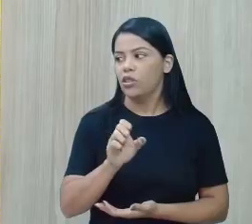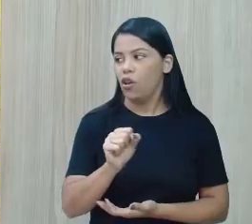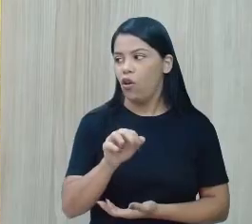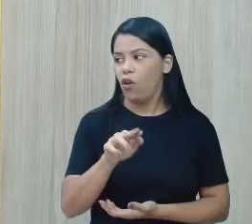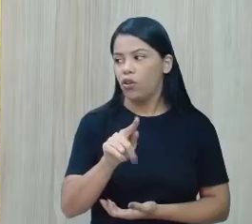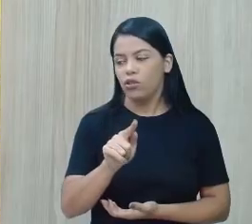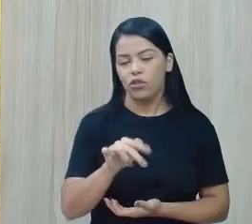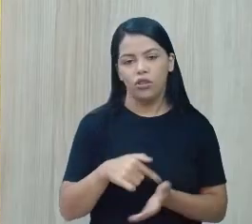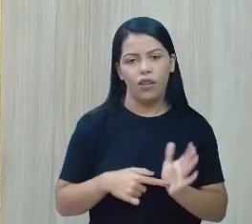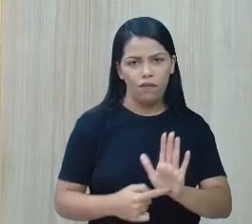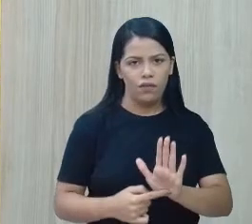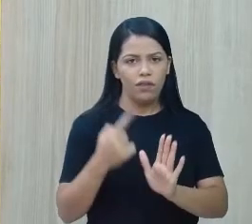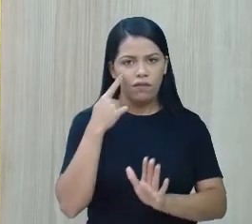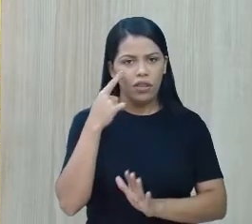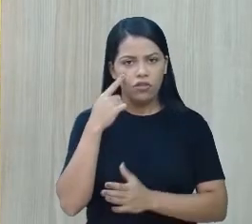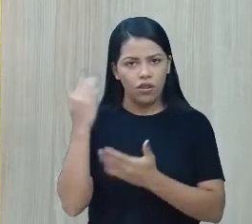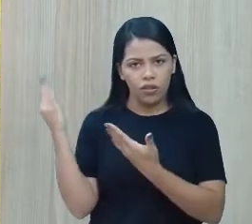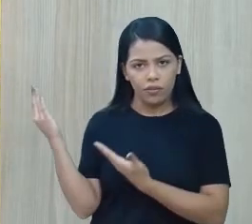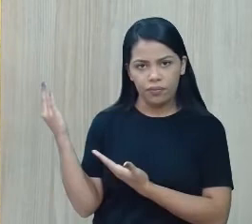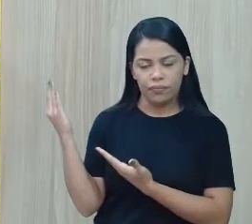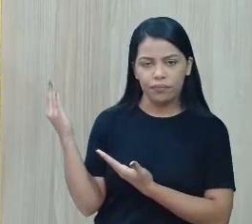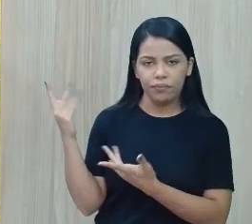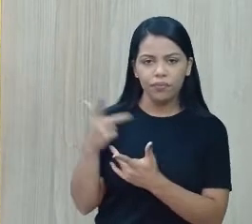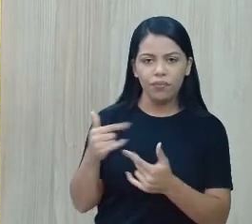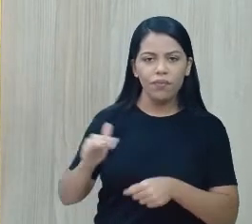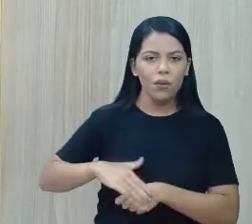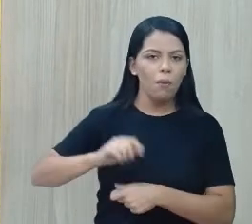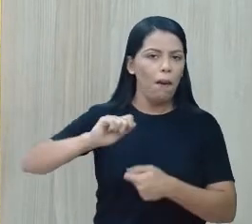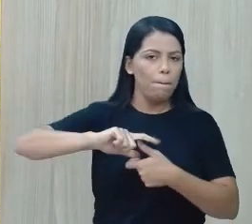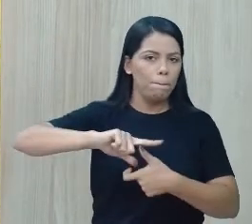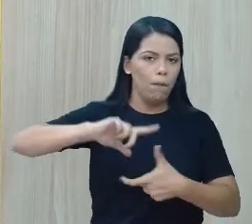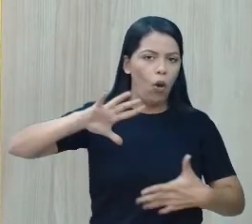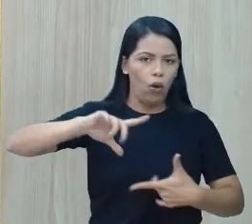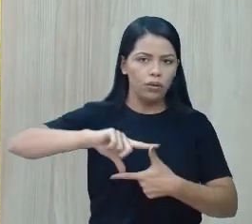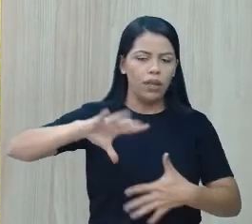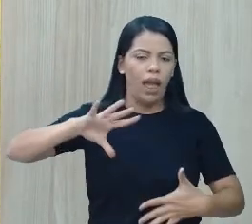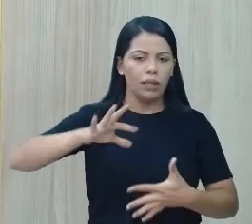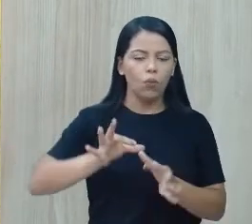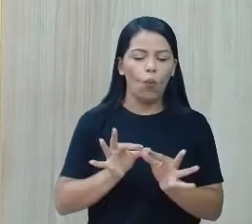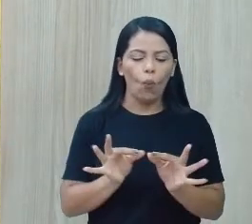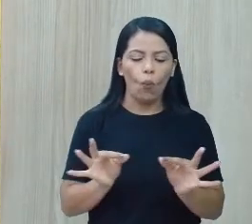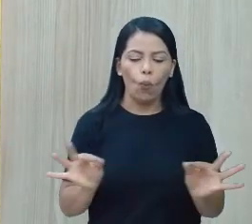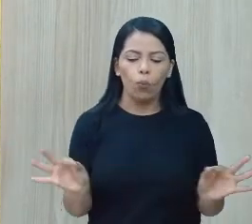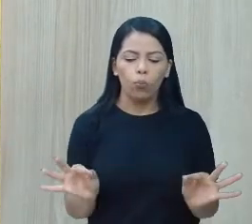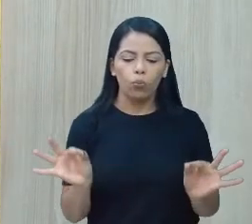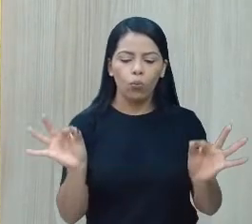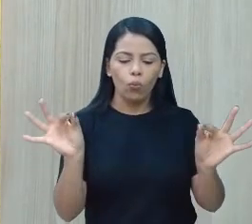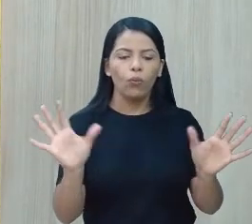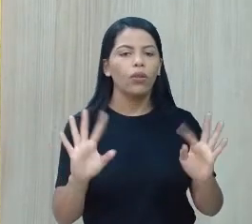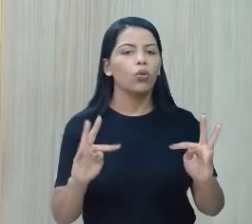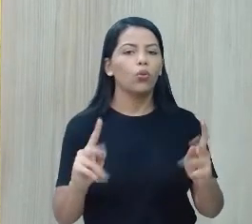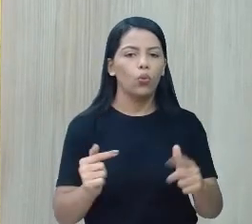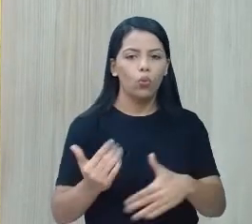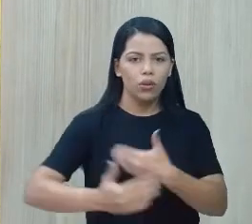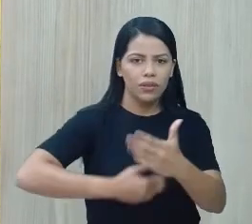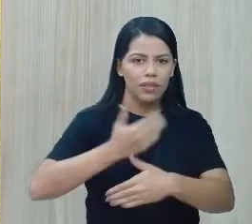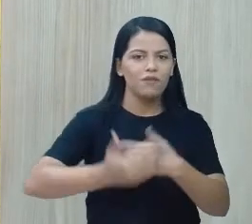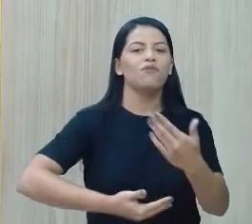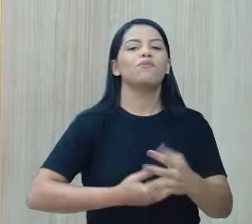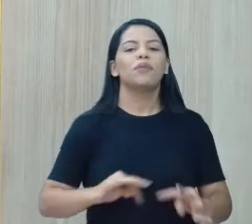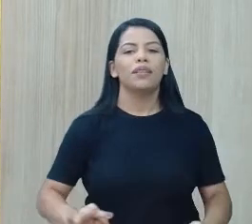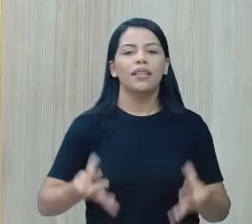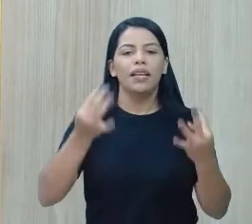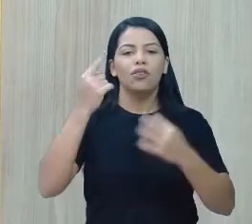que está na frente dele lá. Que coisa mais moderna, mais fininha. Tudo isso são os avanços no meio.